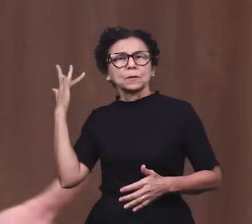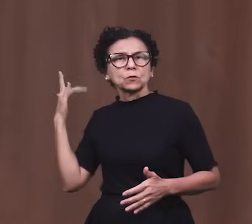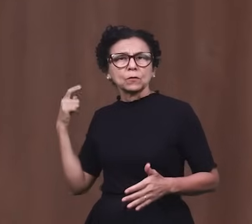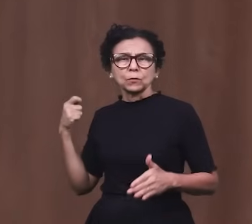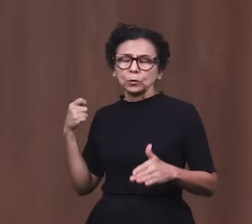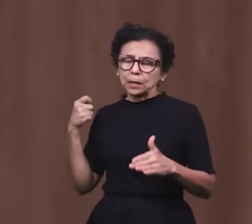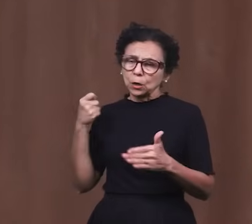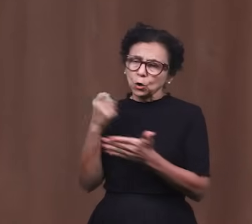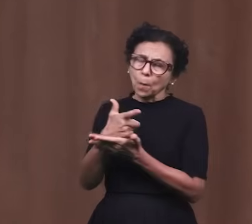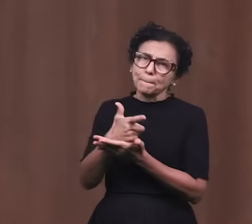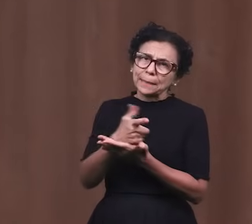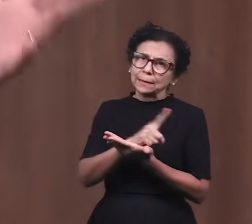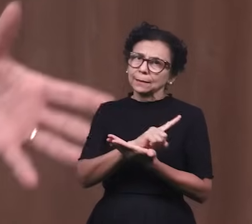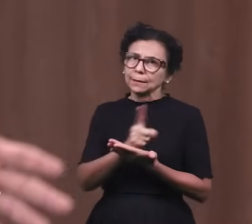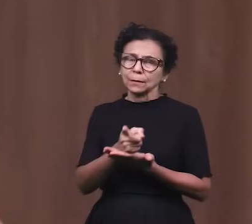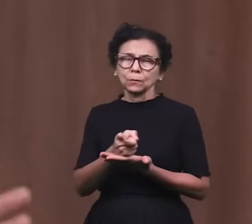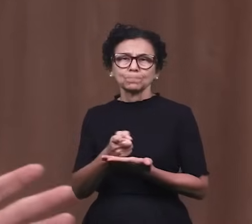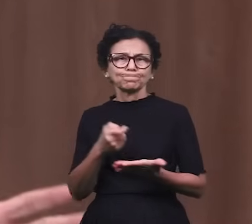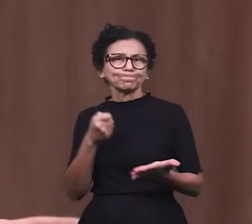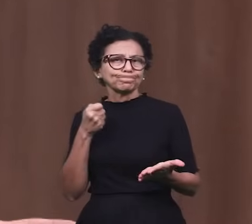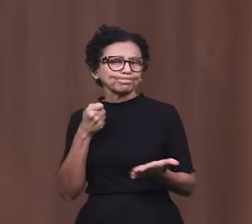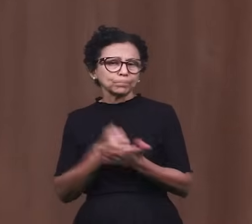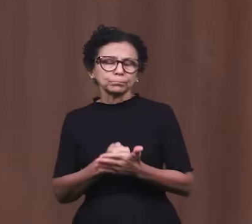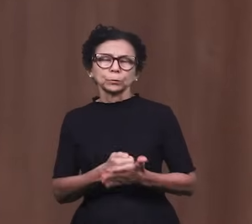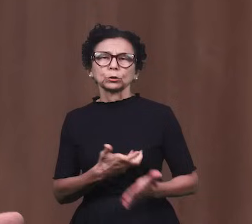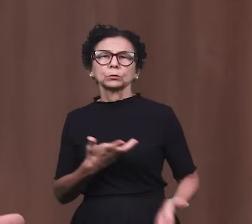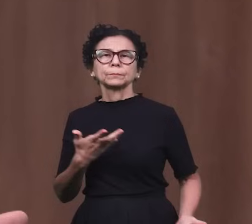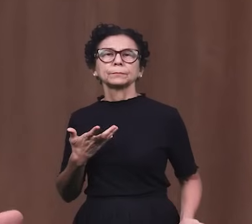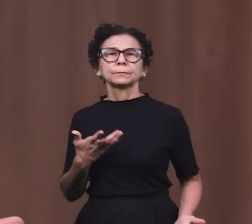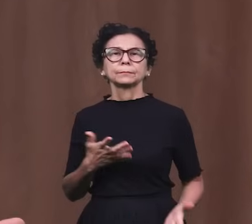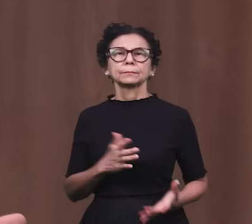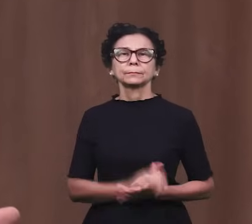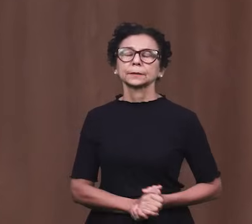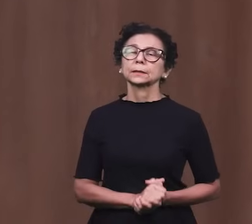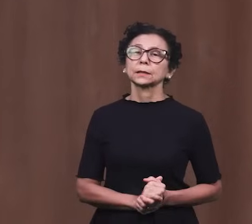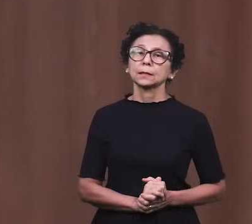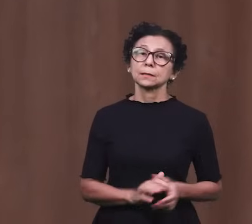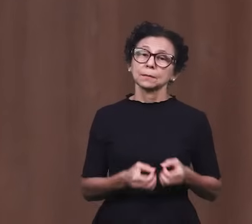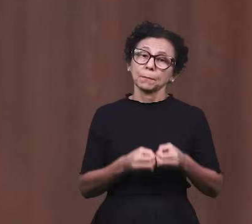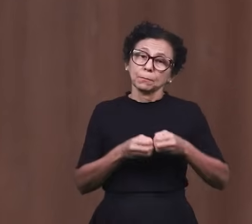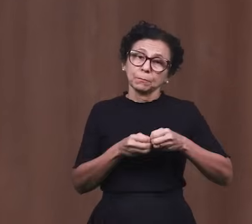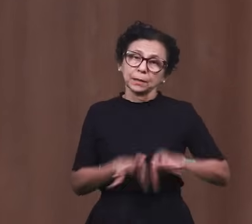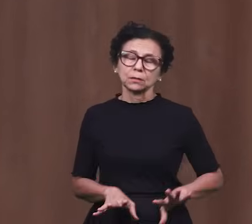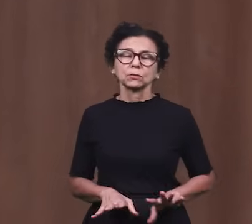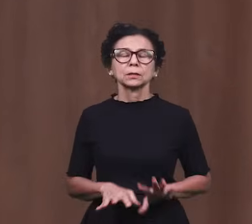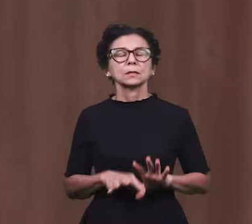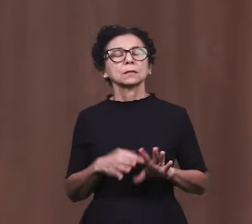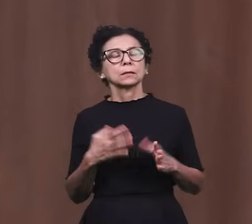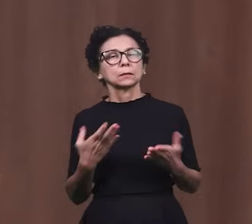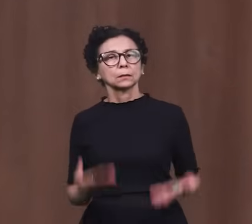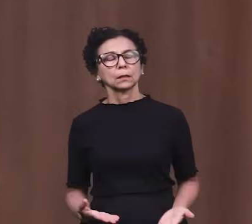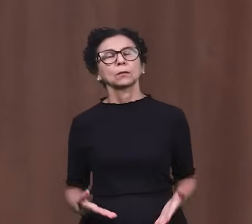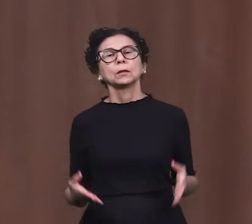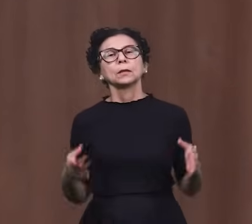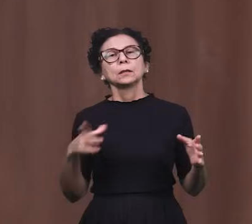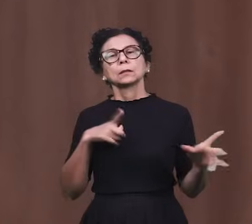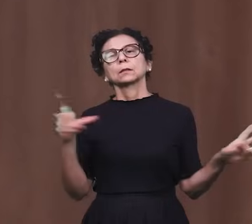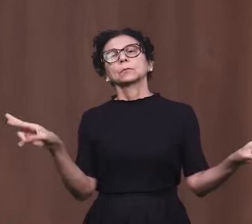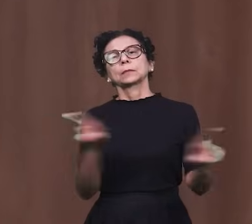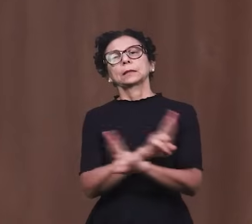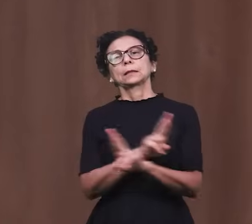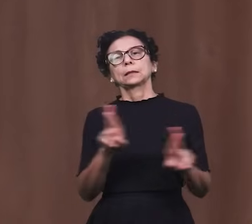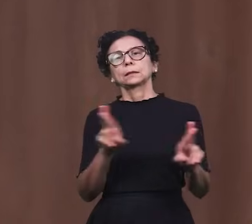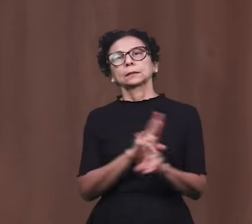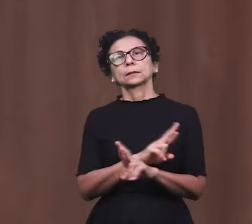não comprou. Enfim, são vários os riscos que você tem que analisar. E sempre, foi até uma pergunta que foi feita na primeira parte, que existe